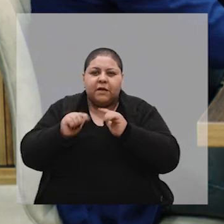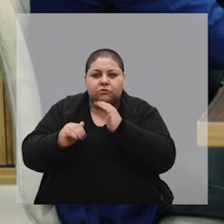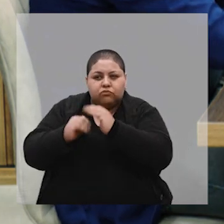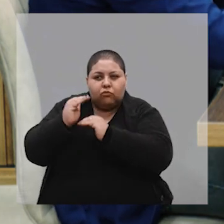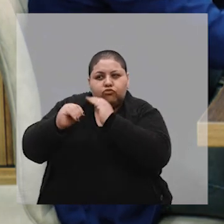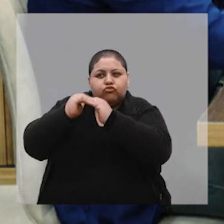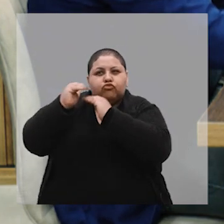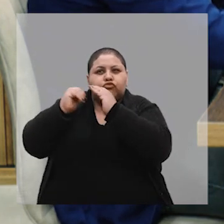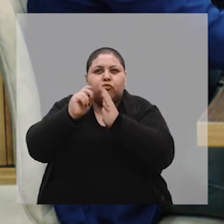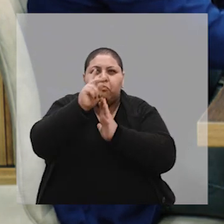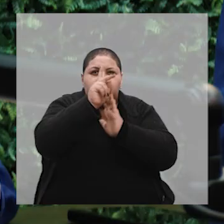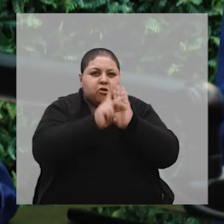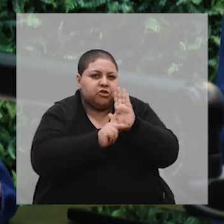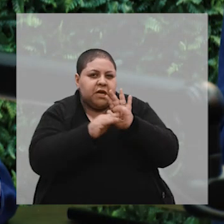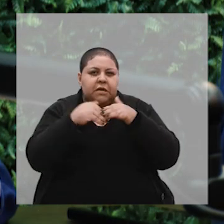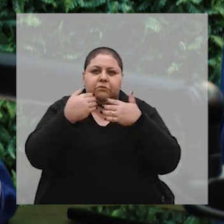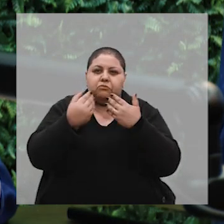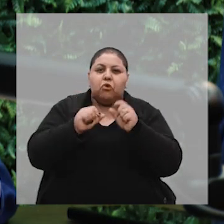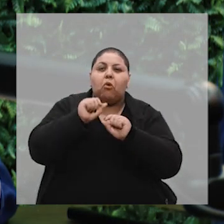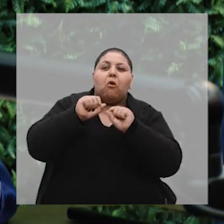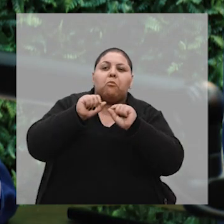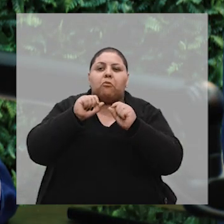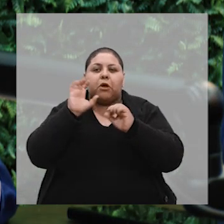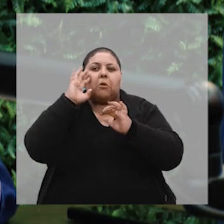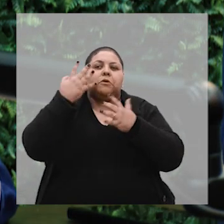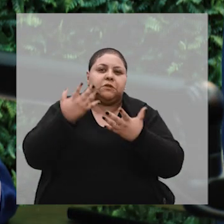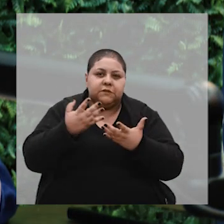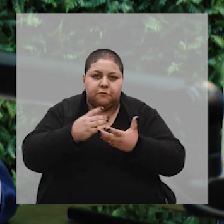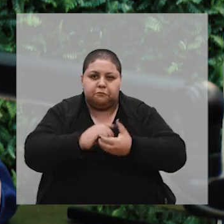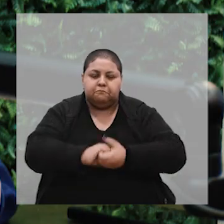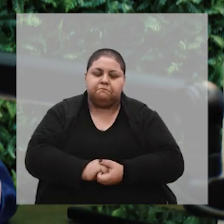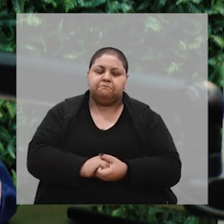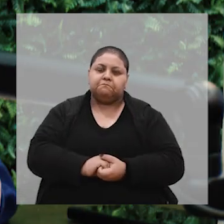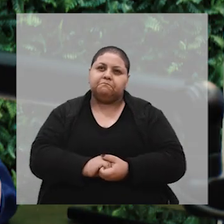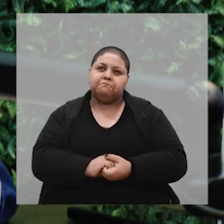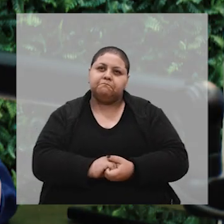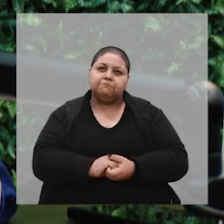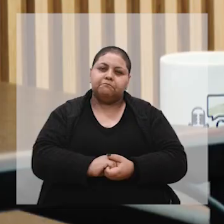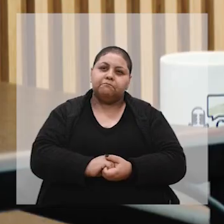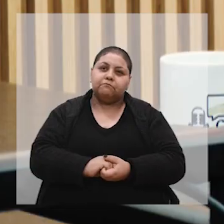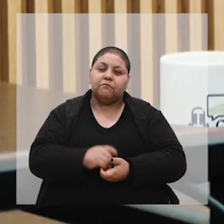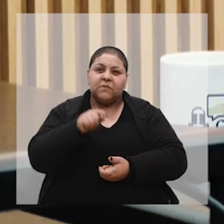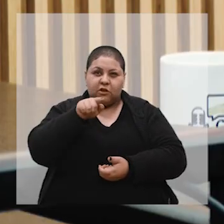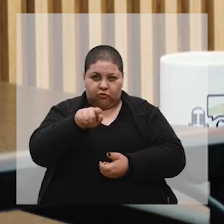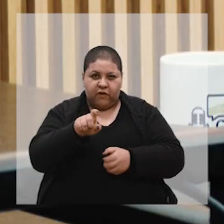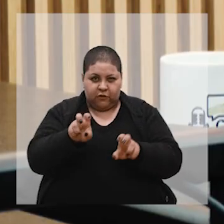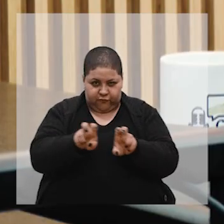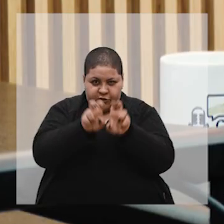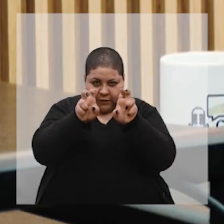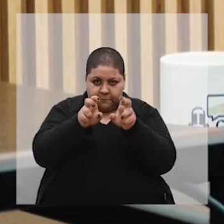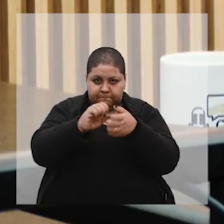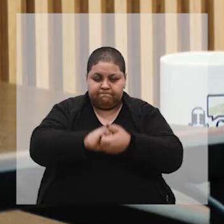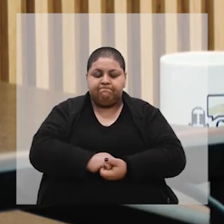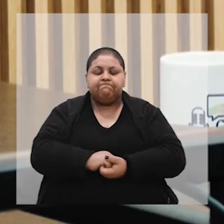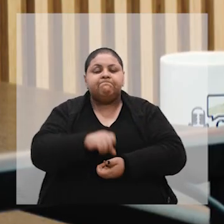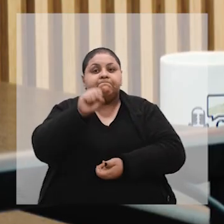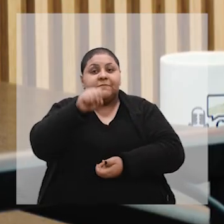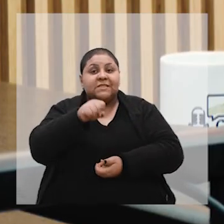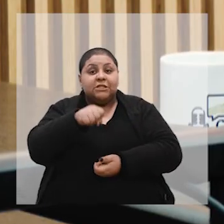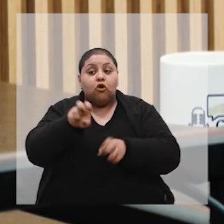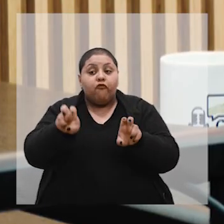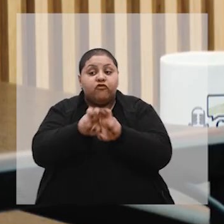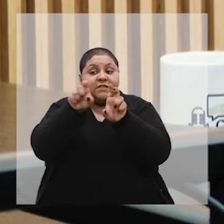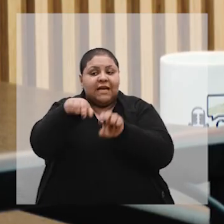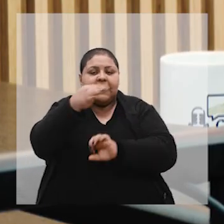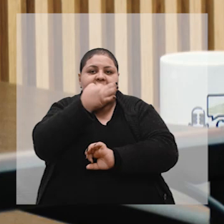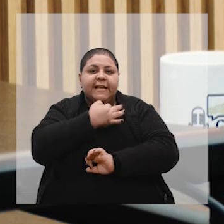mais construídas, assim? Projeto de alguma coisa, de algum lugar? Convite? Tu fala do futsal. Exato. O futsal,